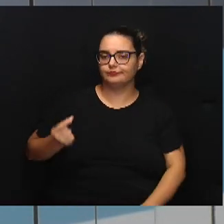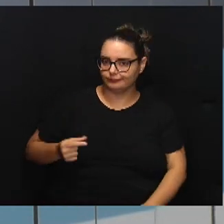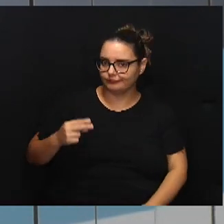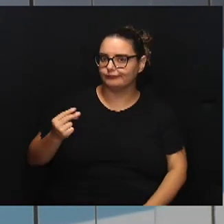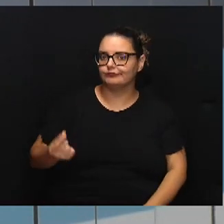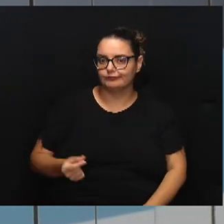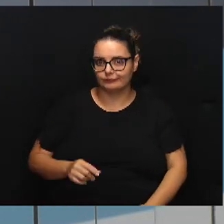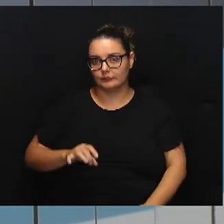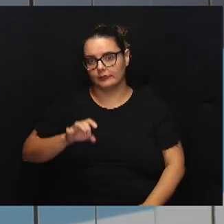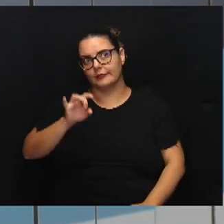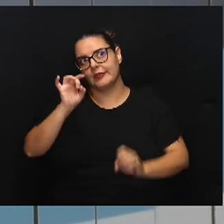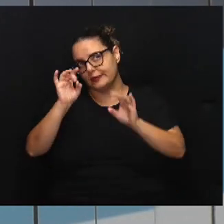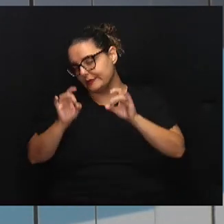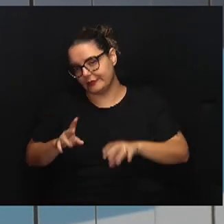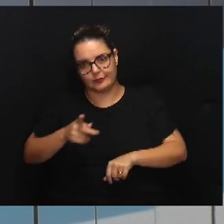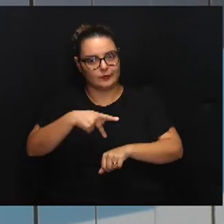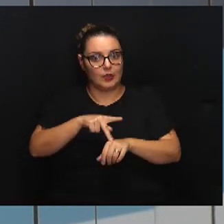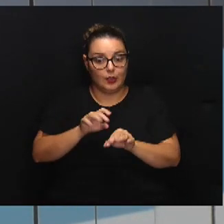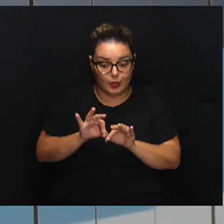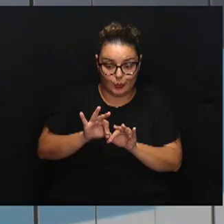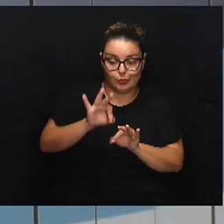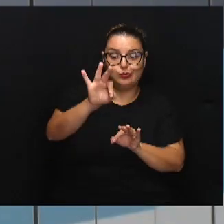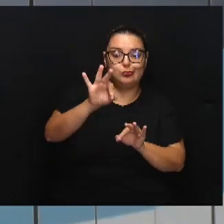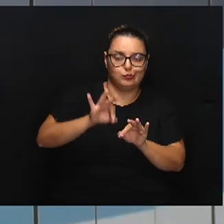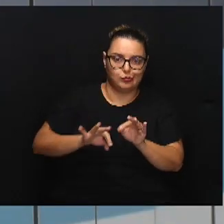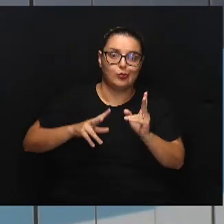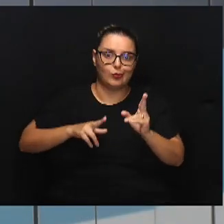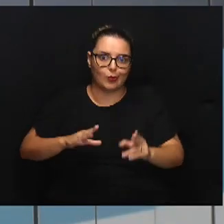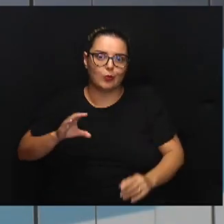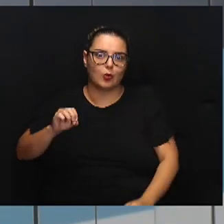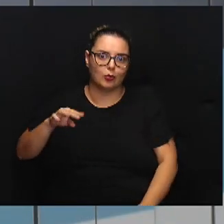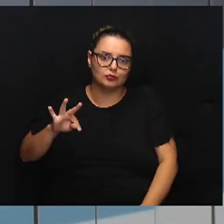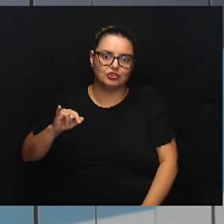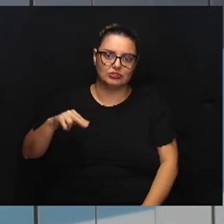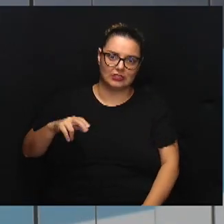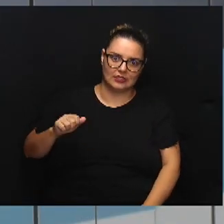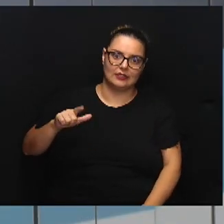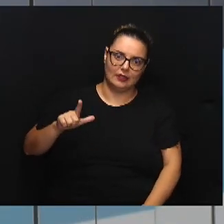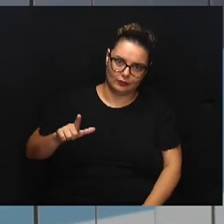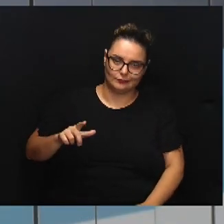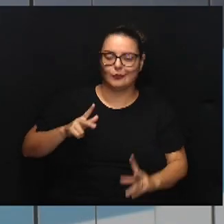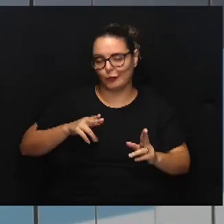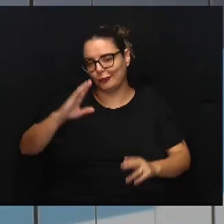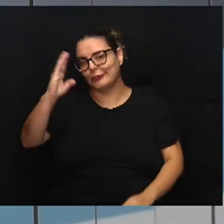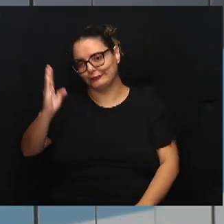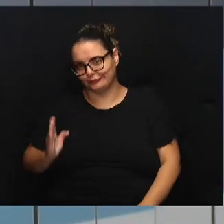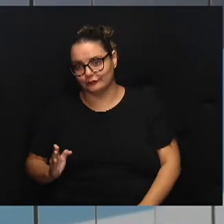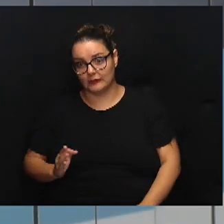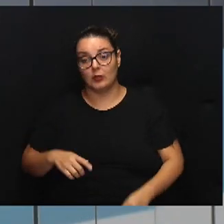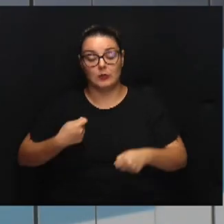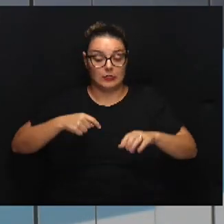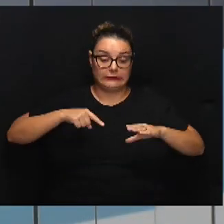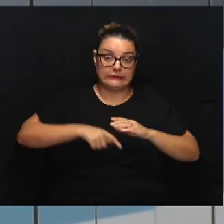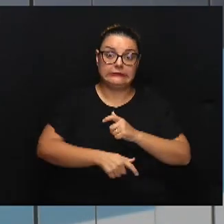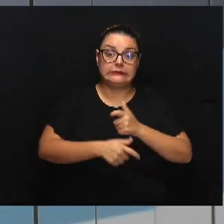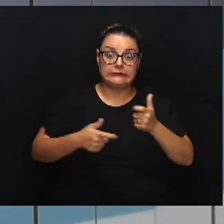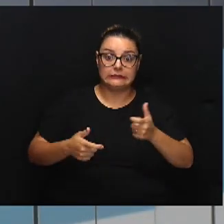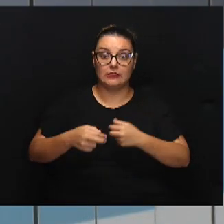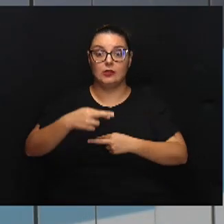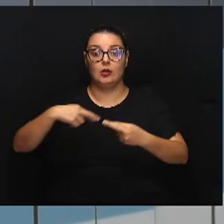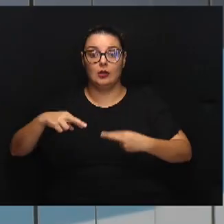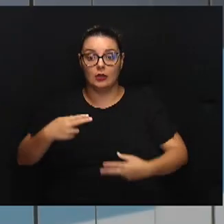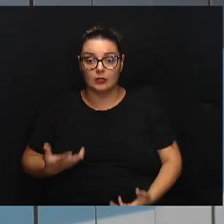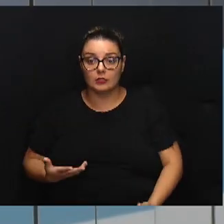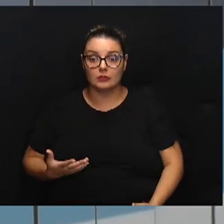de dimensões continentais como o nosso. Então, há muito no que se avançar na questão